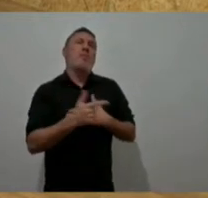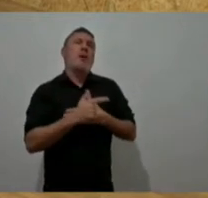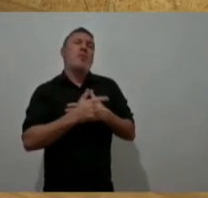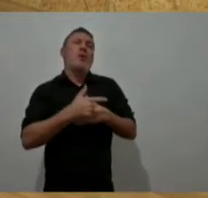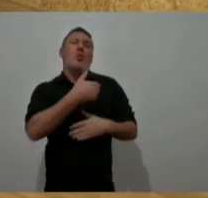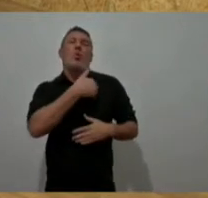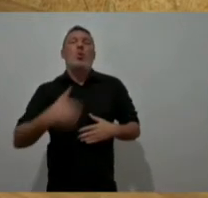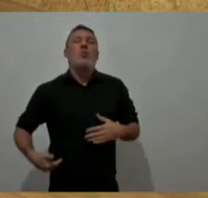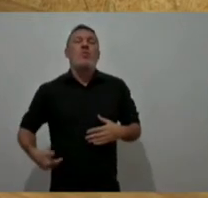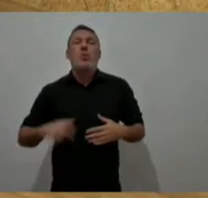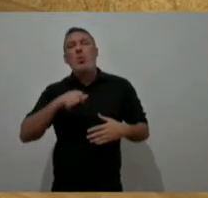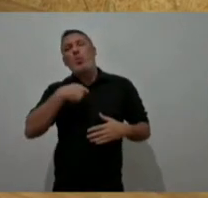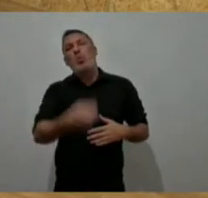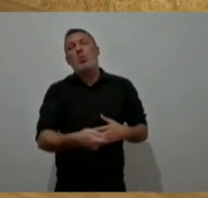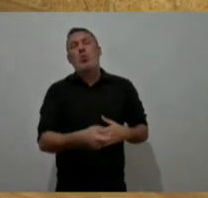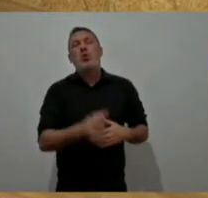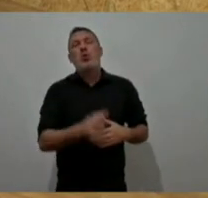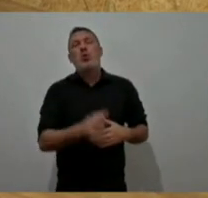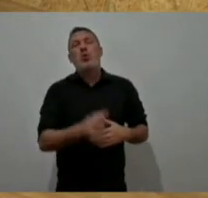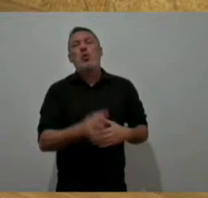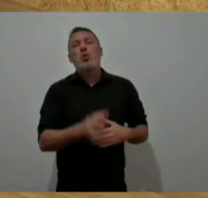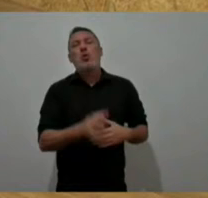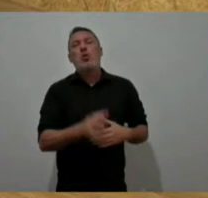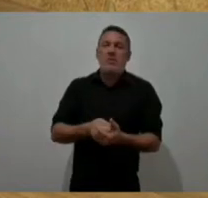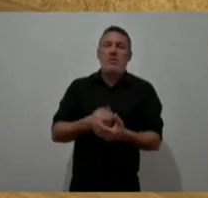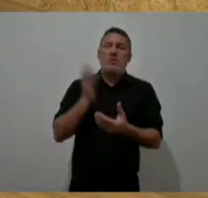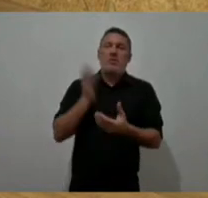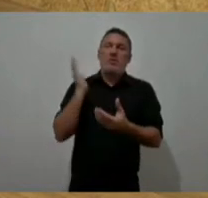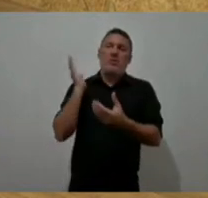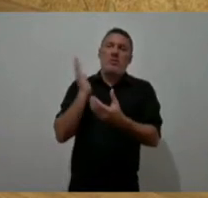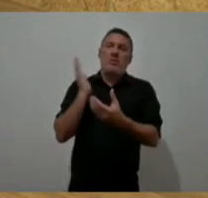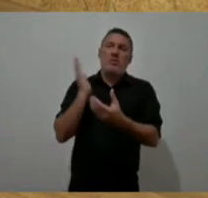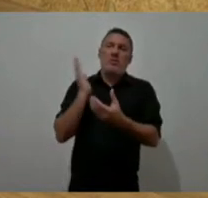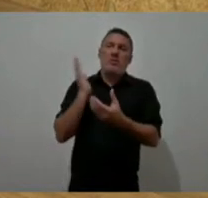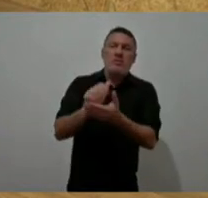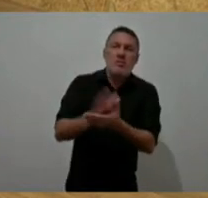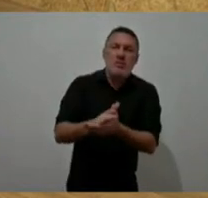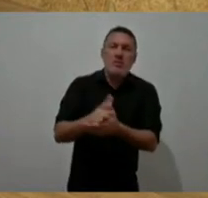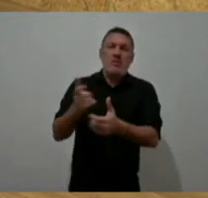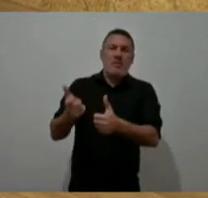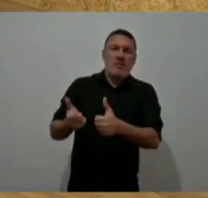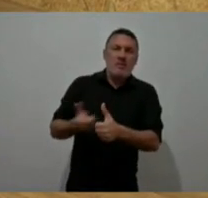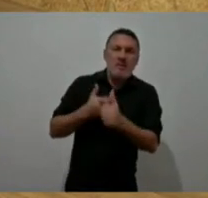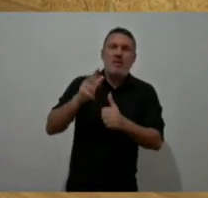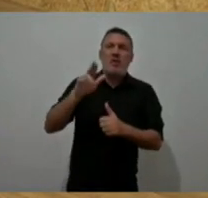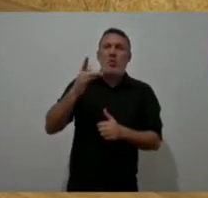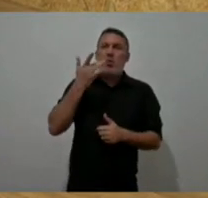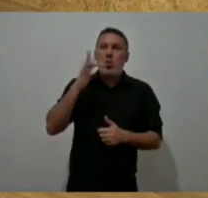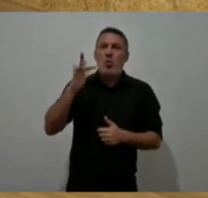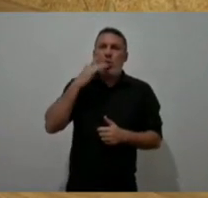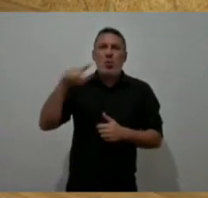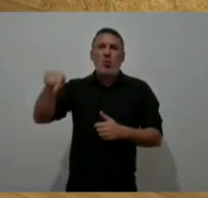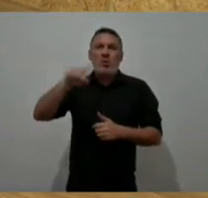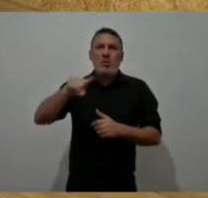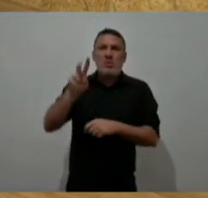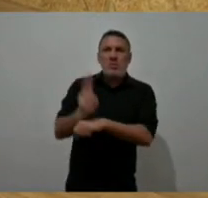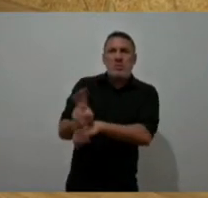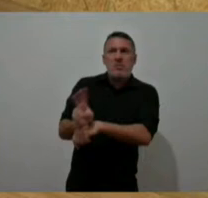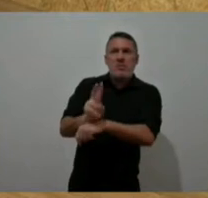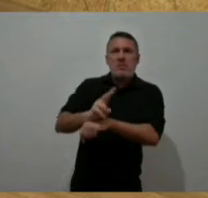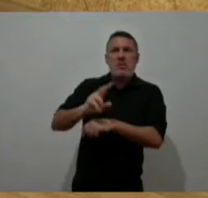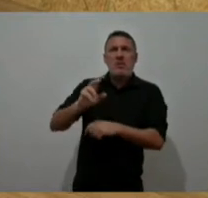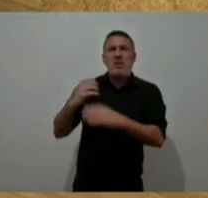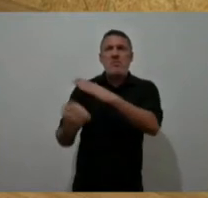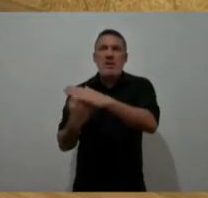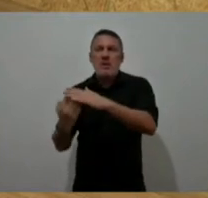agente sancionador ou uma tentativa de enquadrar os comportamentos, né, das empresas, das